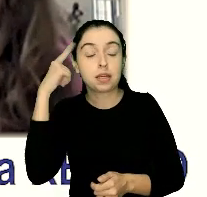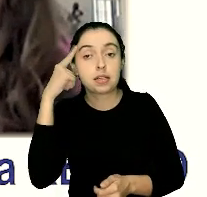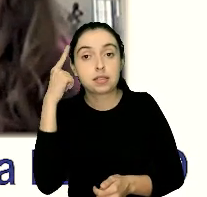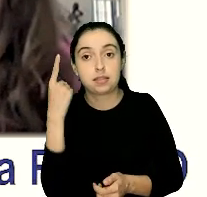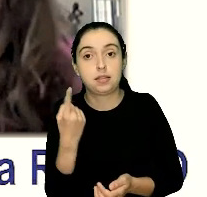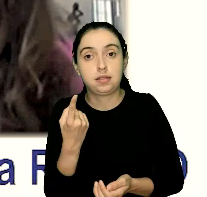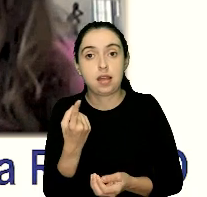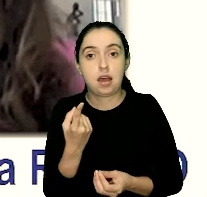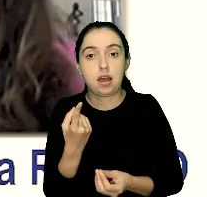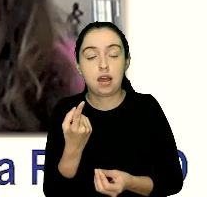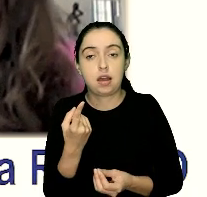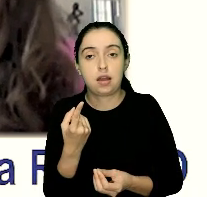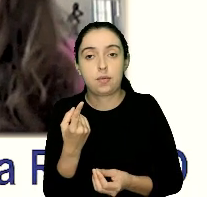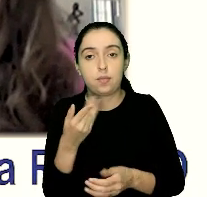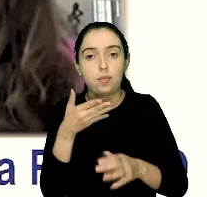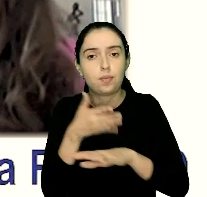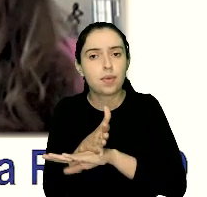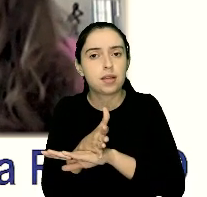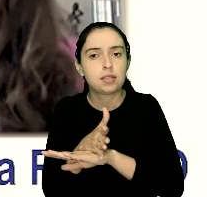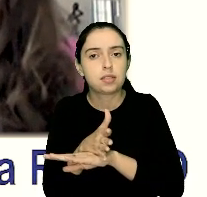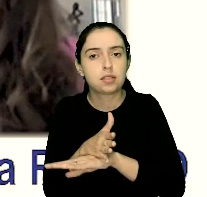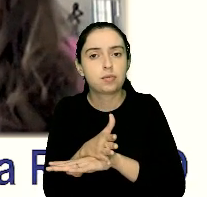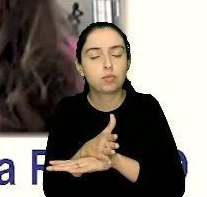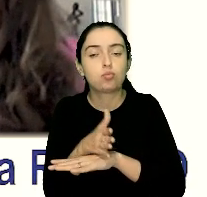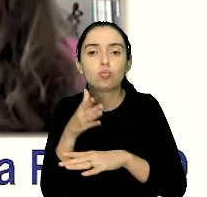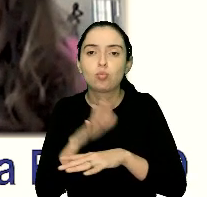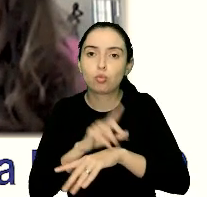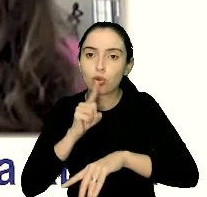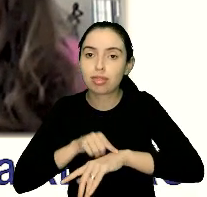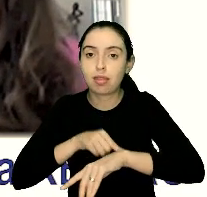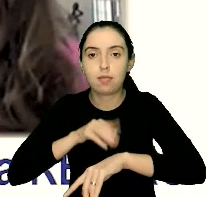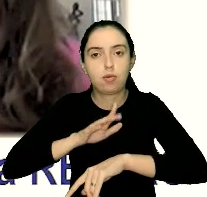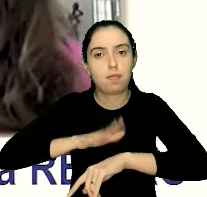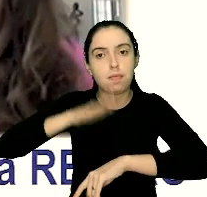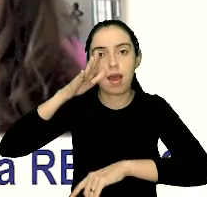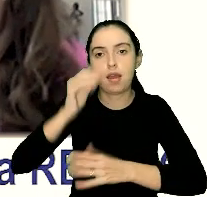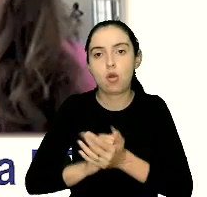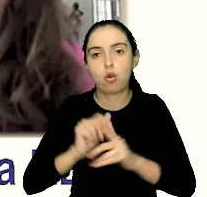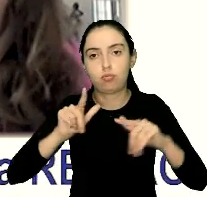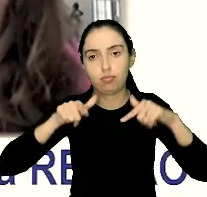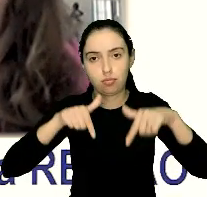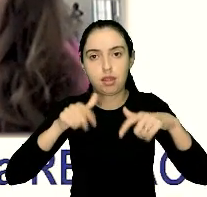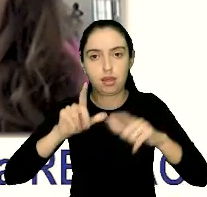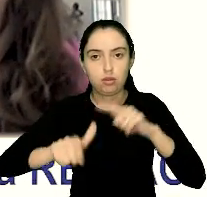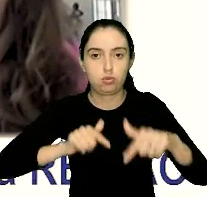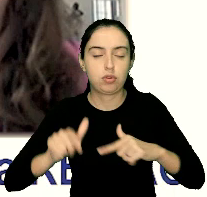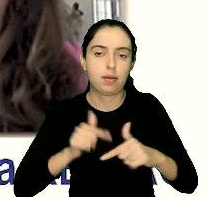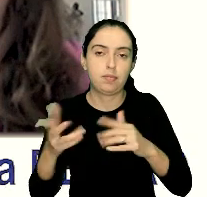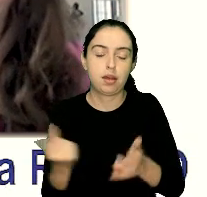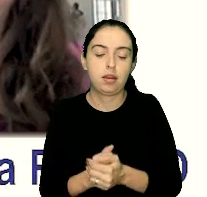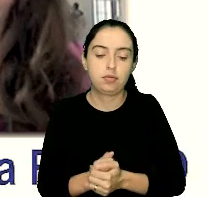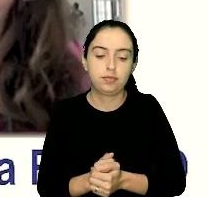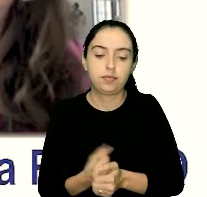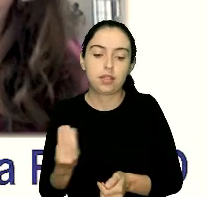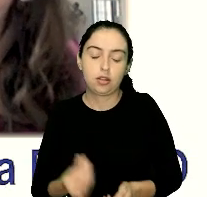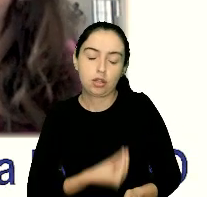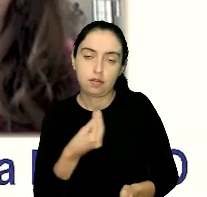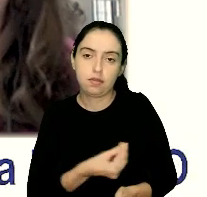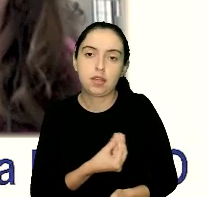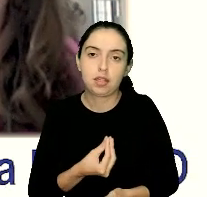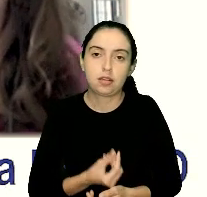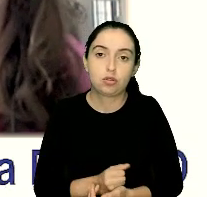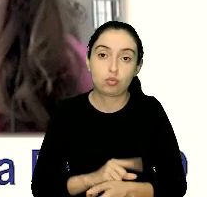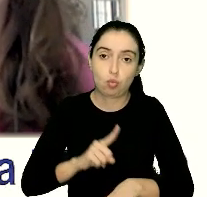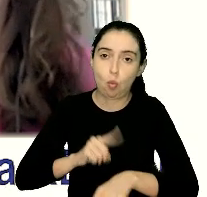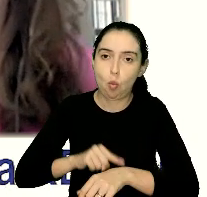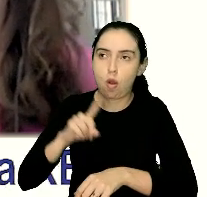a maior parte do nosso tempo, né? E o maior tempo na nossa vida, tantas horas diárias e tantos